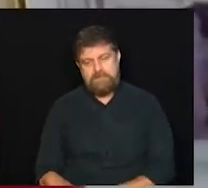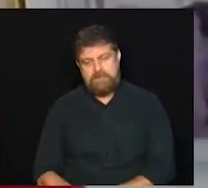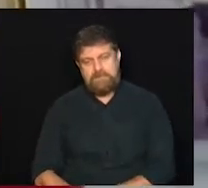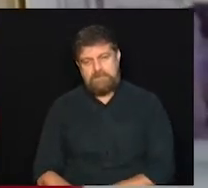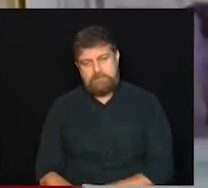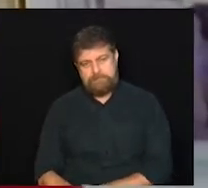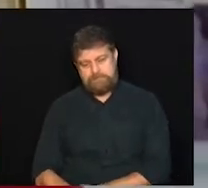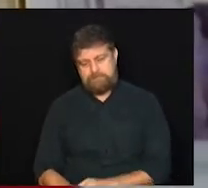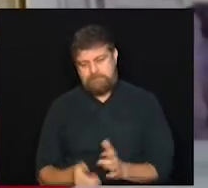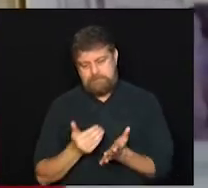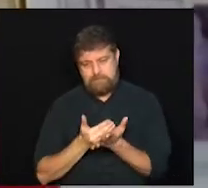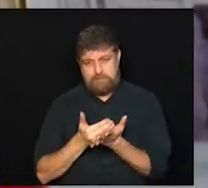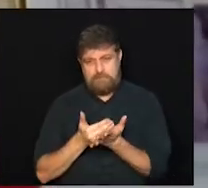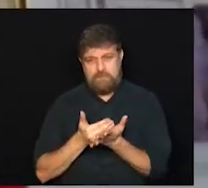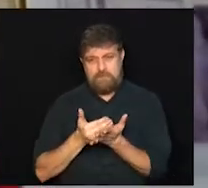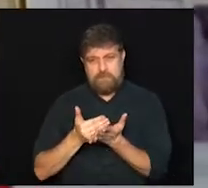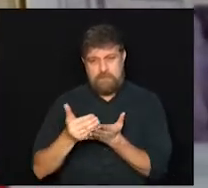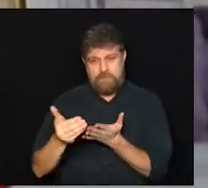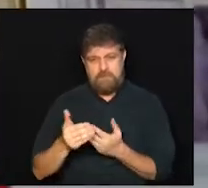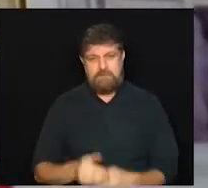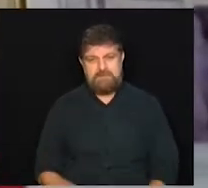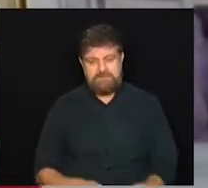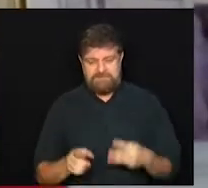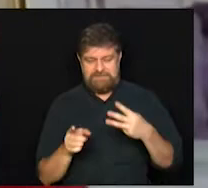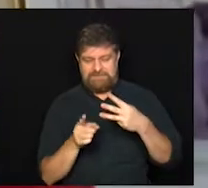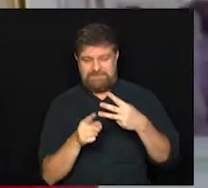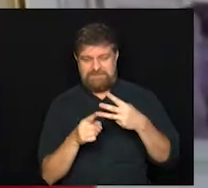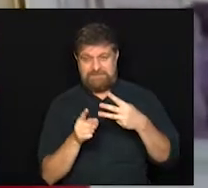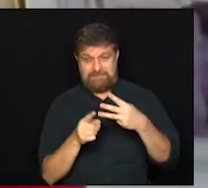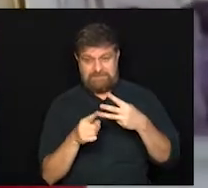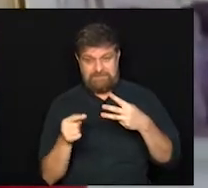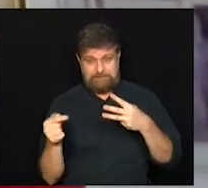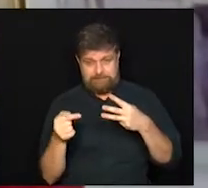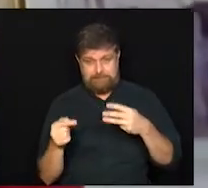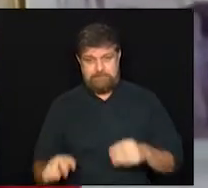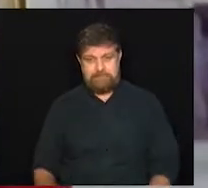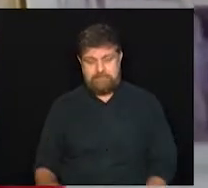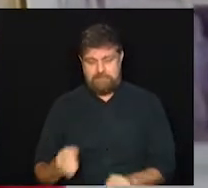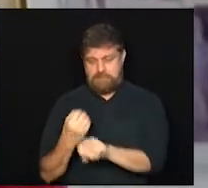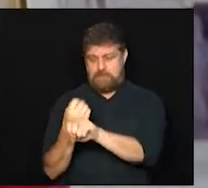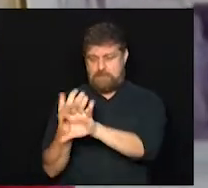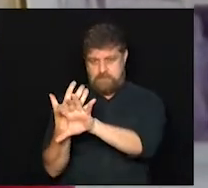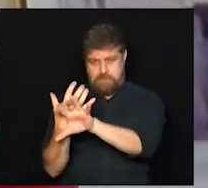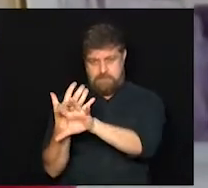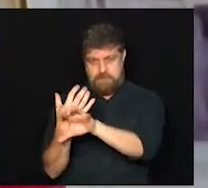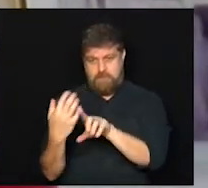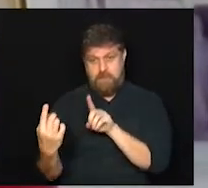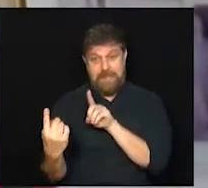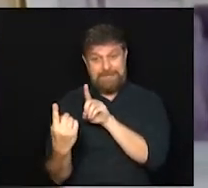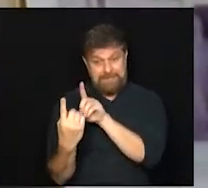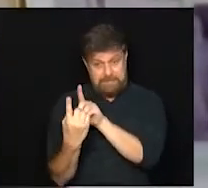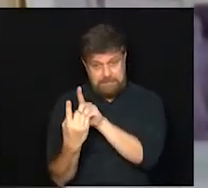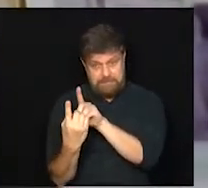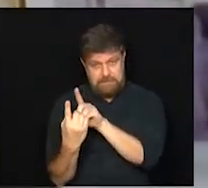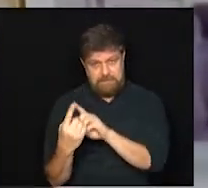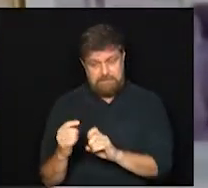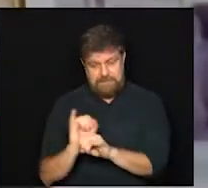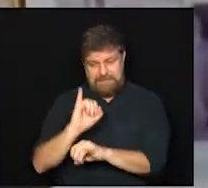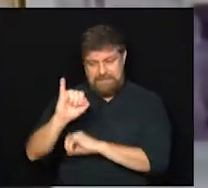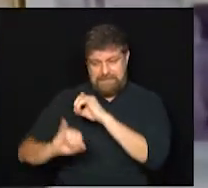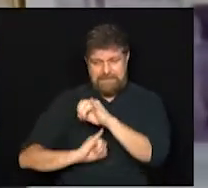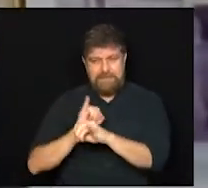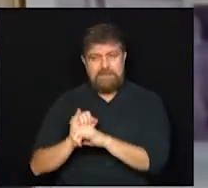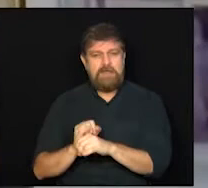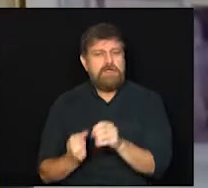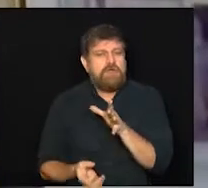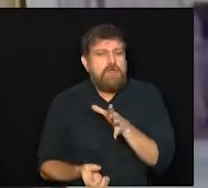Vou começar de trás para frente. O núcleo de teleatendimento, ele surgiu de uma